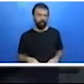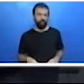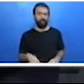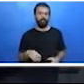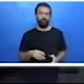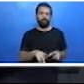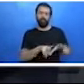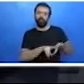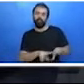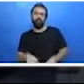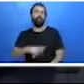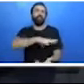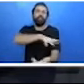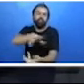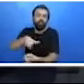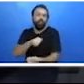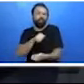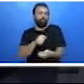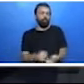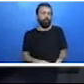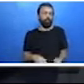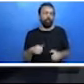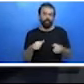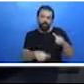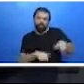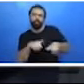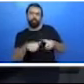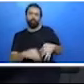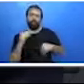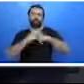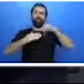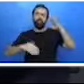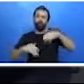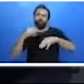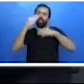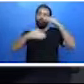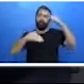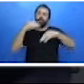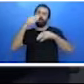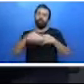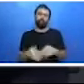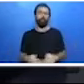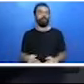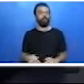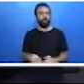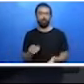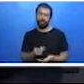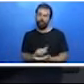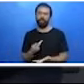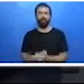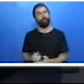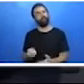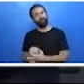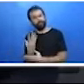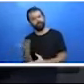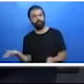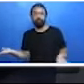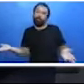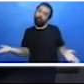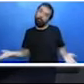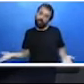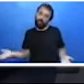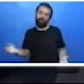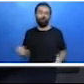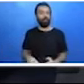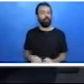a semana toda, sempre mudando, sempre querendo melhorar. Temos falhas, sim, e peço desculpas, mas é